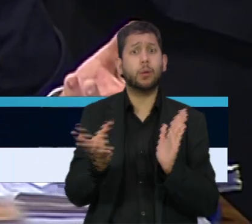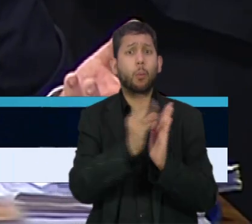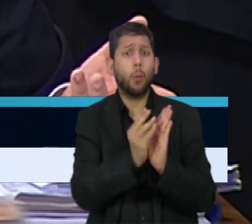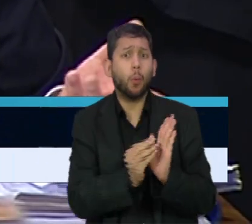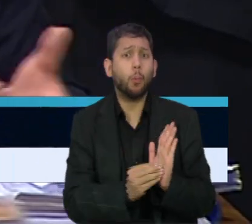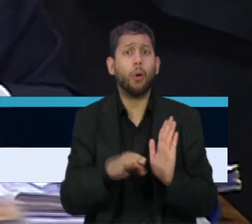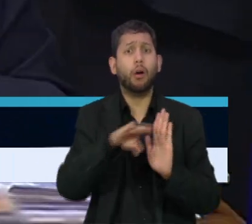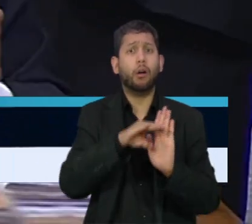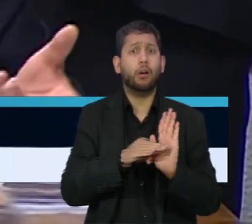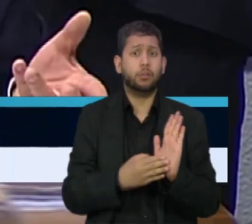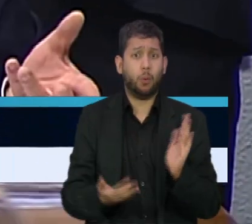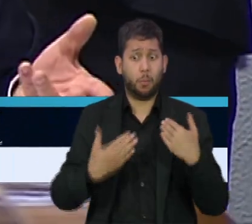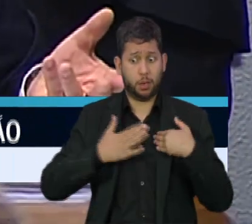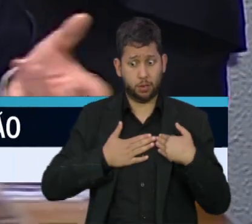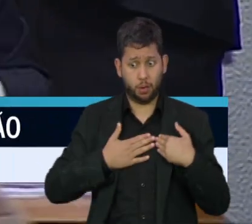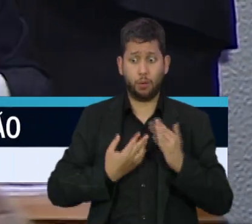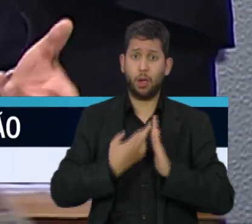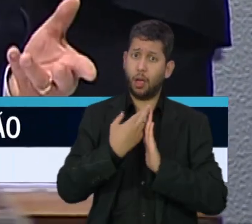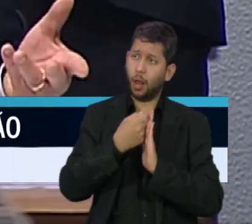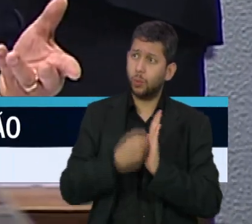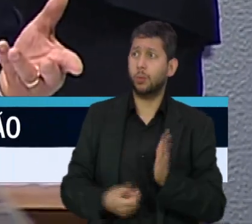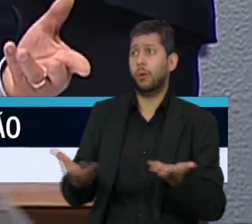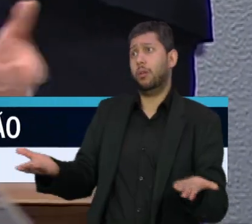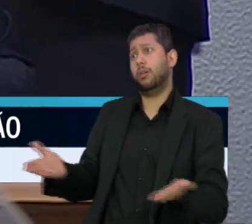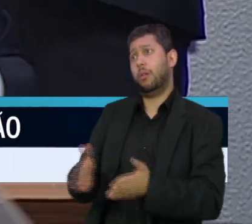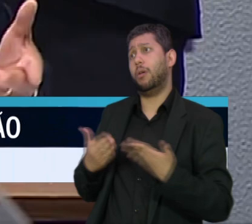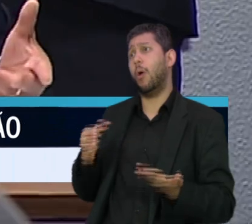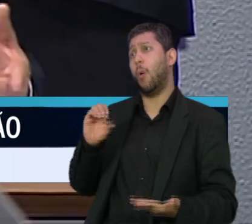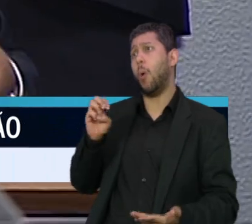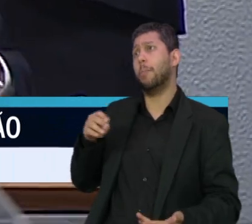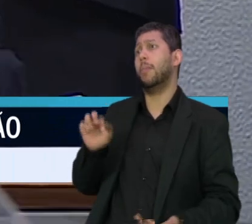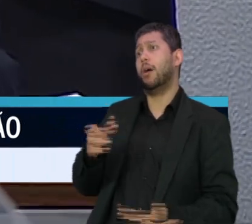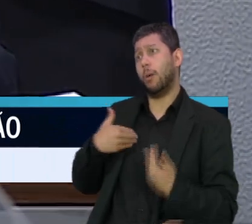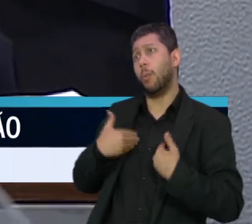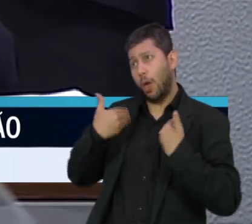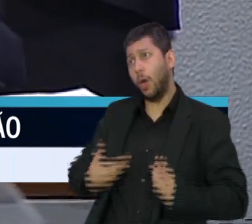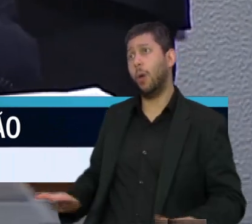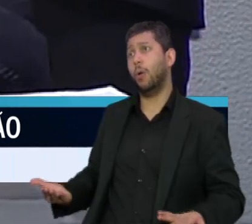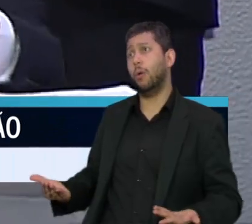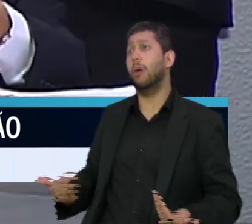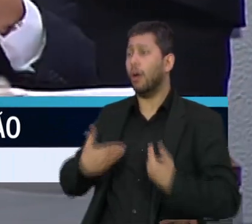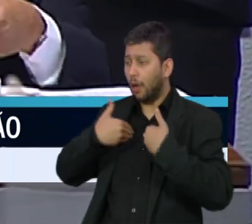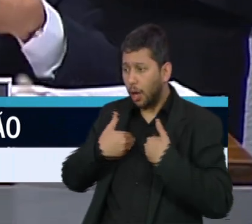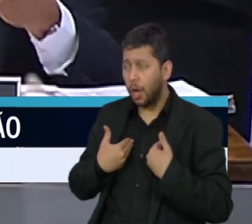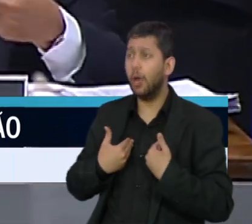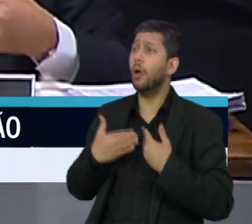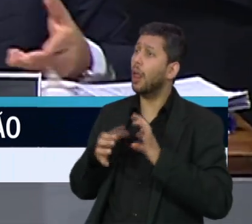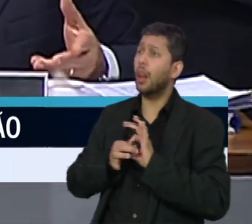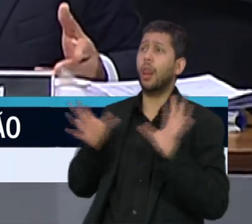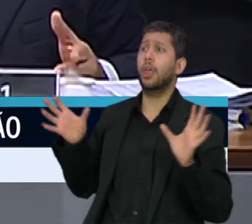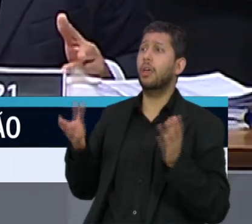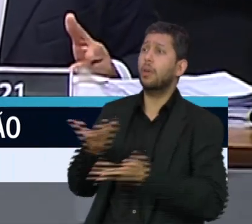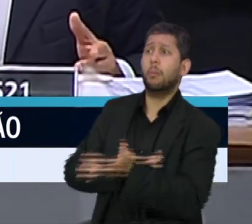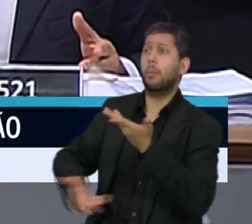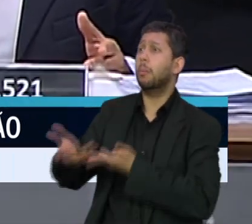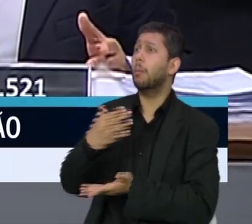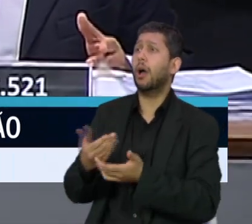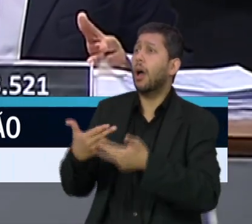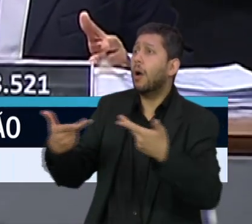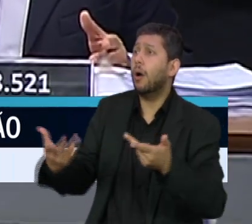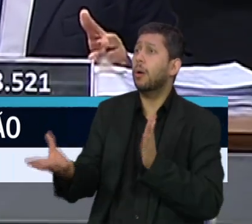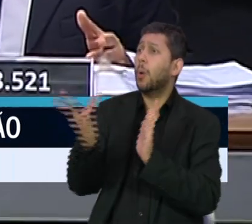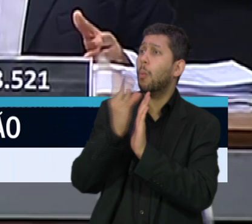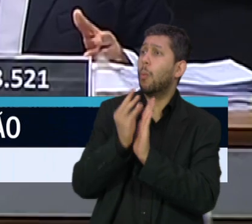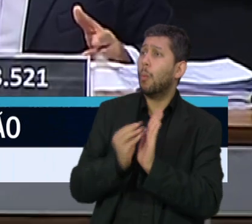encaminhamento. Mas da minha parte, ô, presidente Omar, da minha parte, eu estou completamente aberto à colaboração e